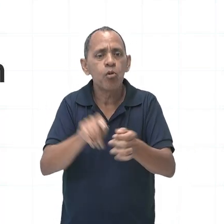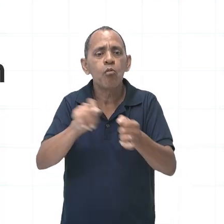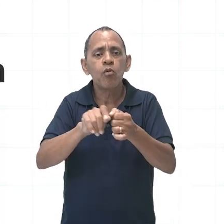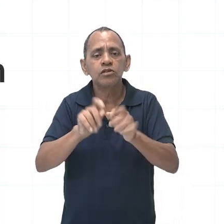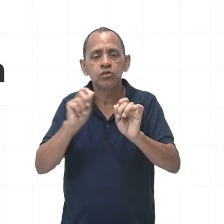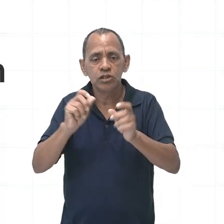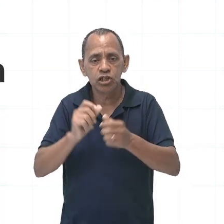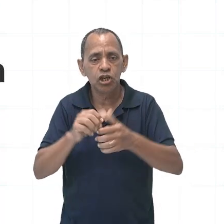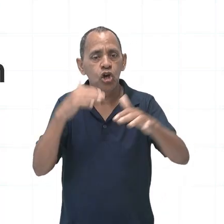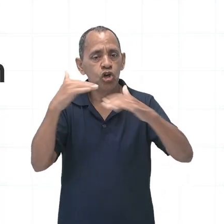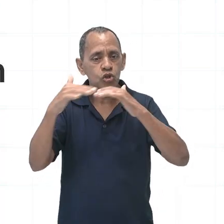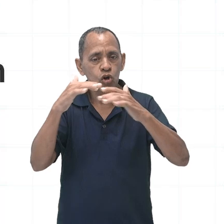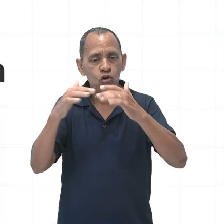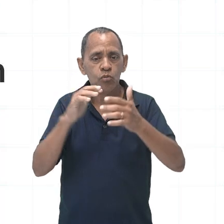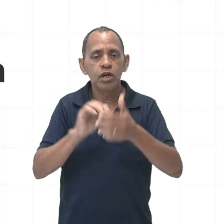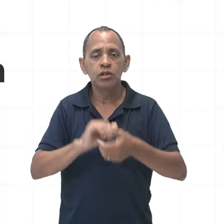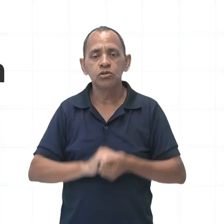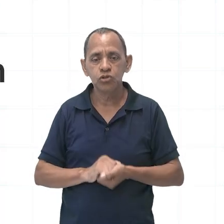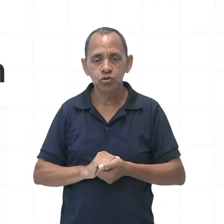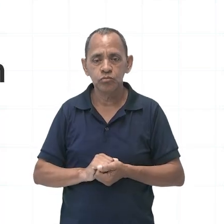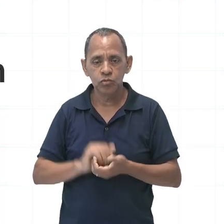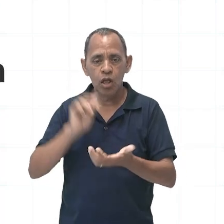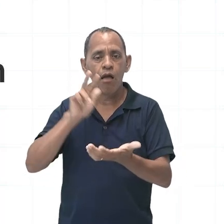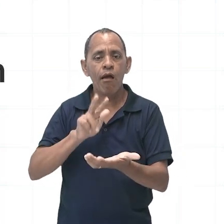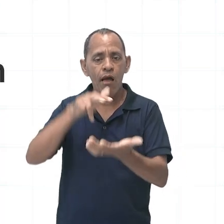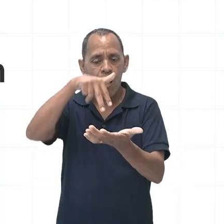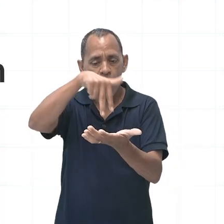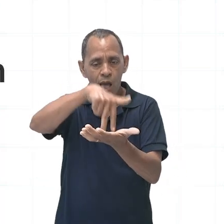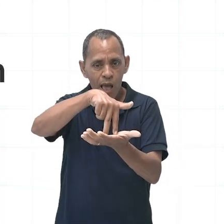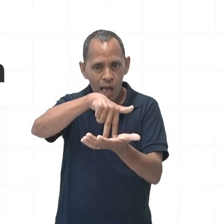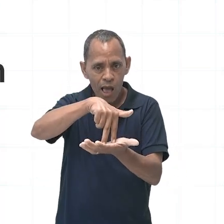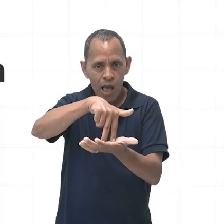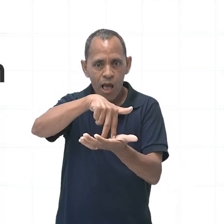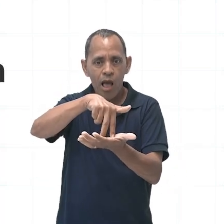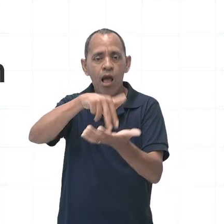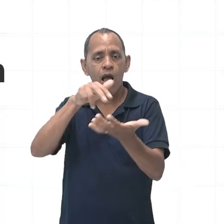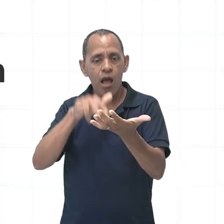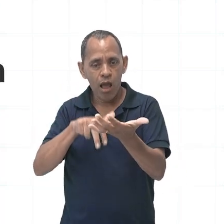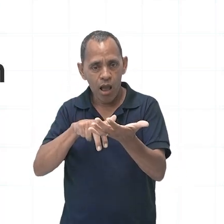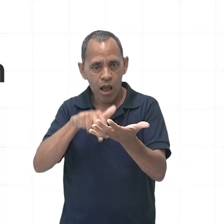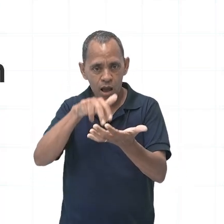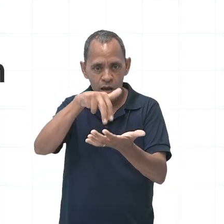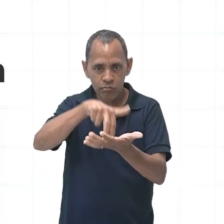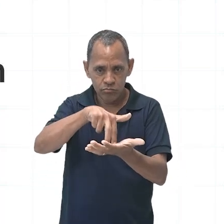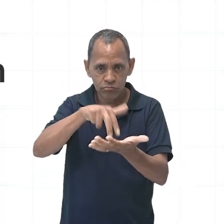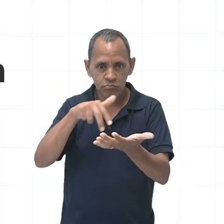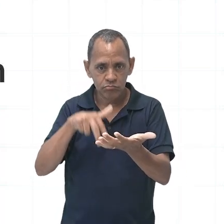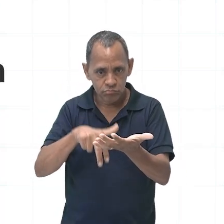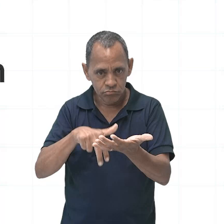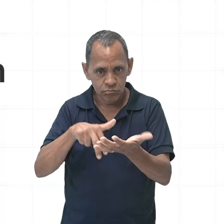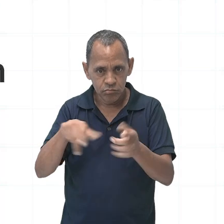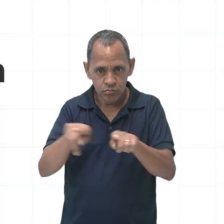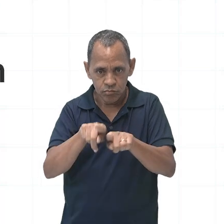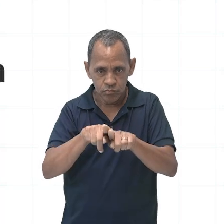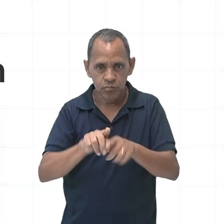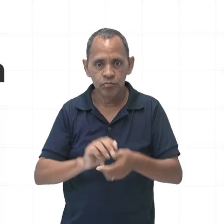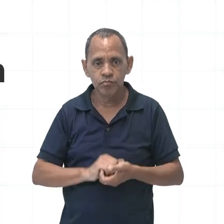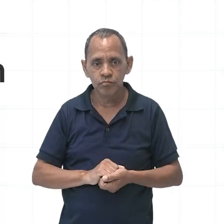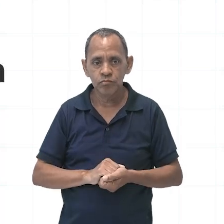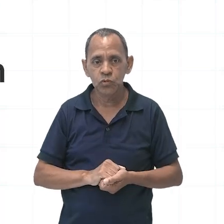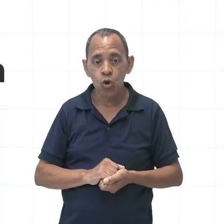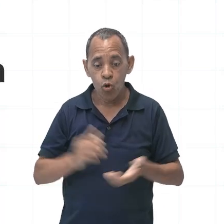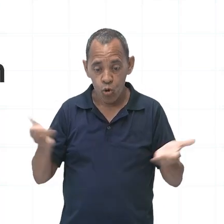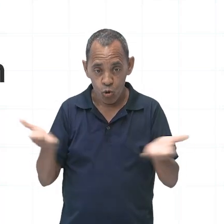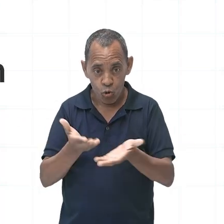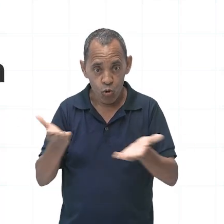geralmente subindo e descendo desse step, ok? E atualmente a ginástica localizada, ela tem a sua base